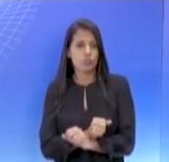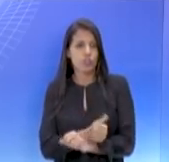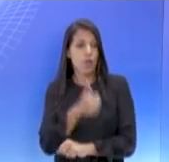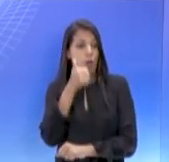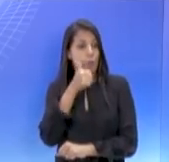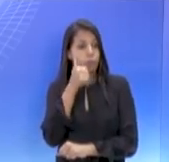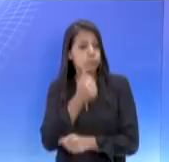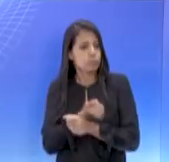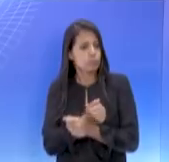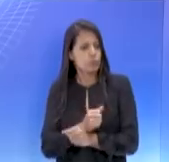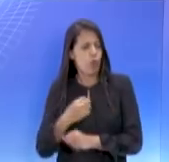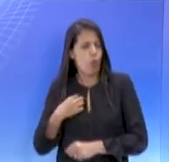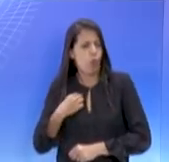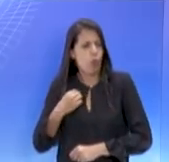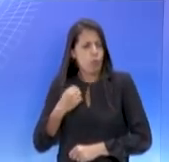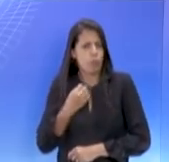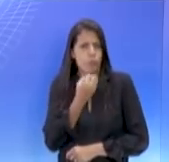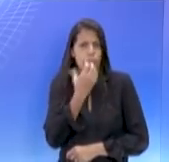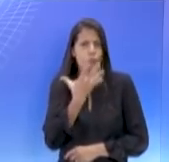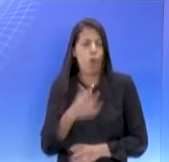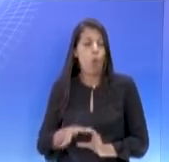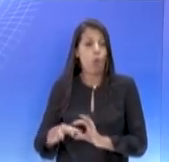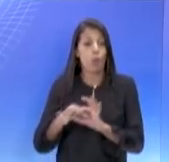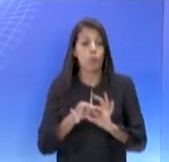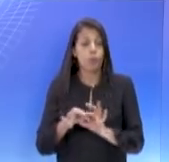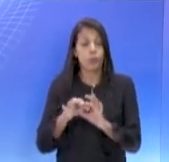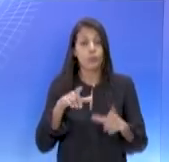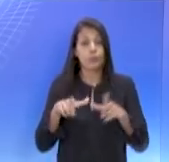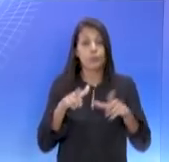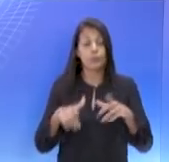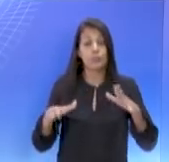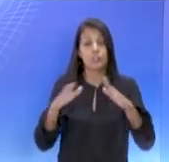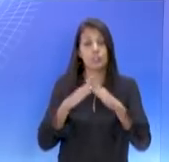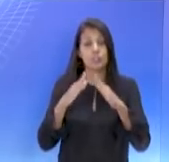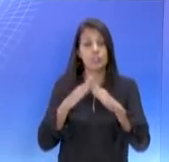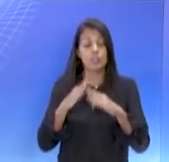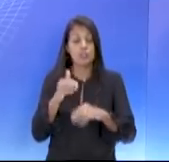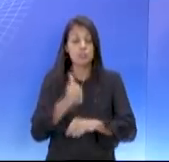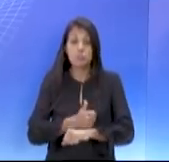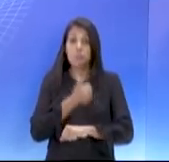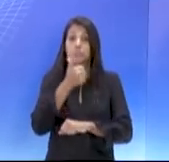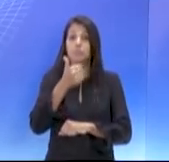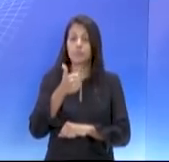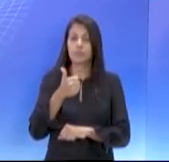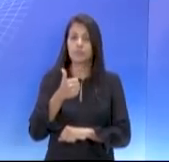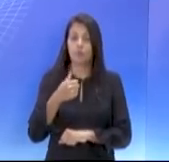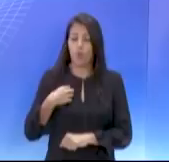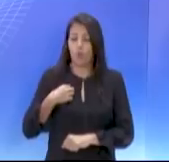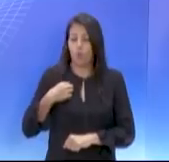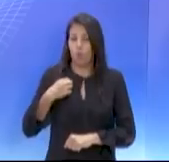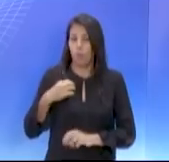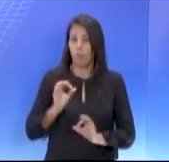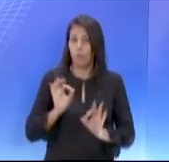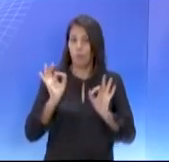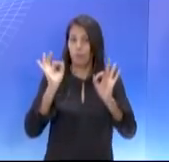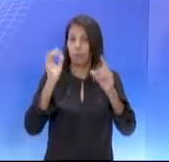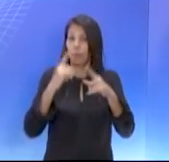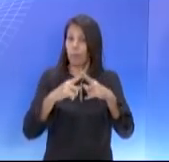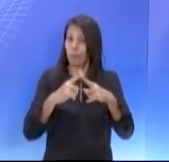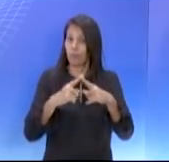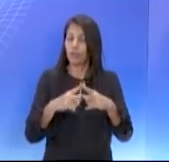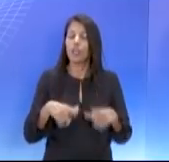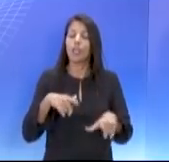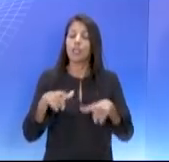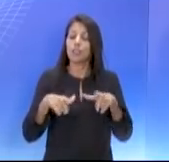Melhoria das condições de vida dos escravos, observada pela roupa luxuosa, associando o trabalho doméstico a